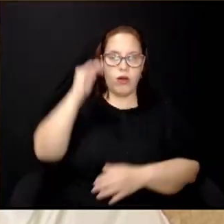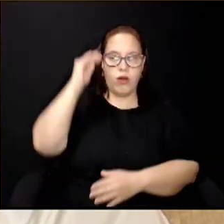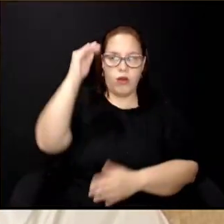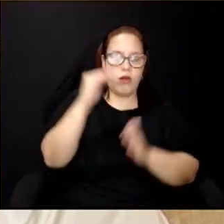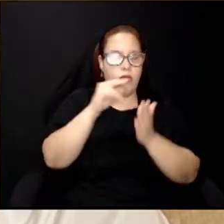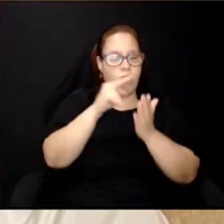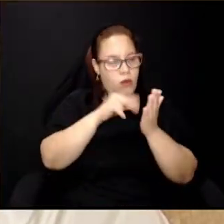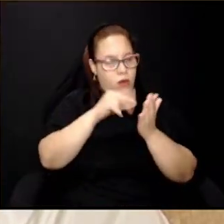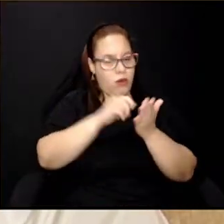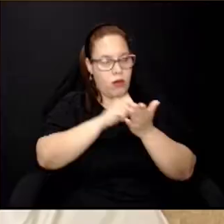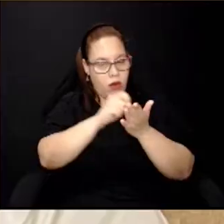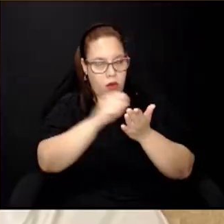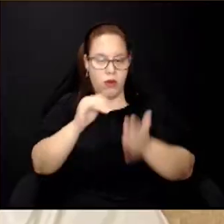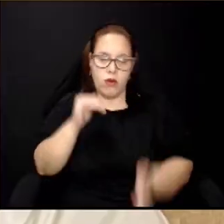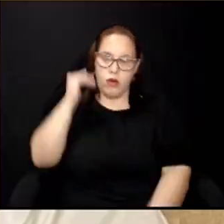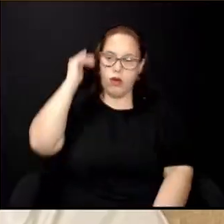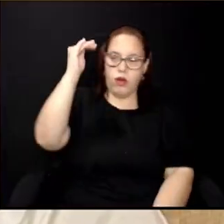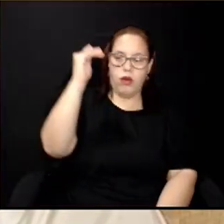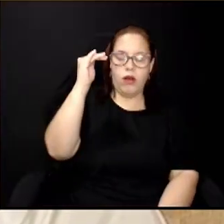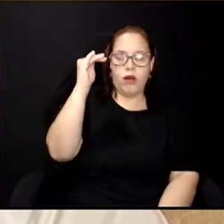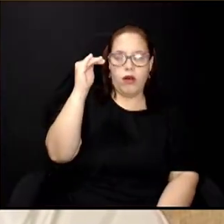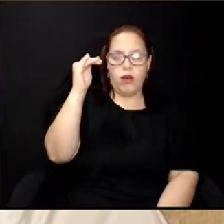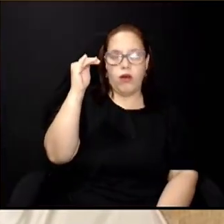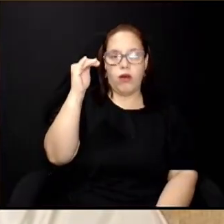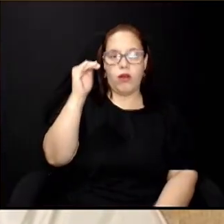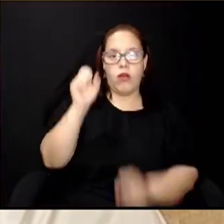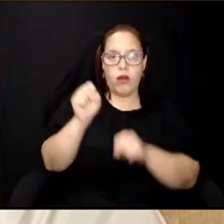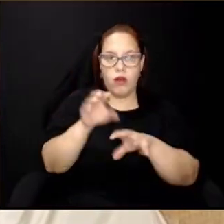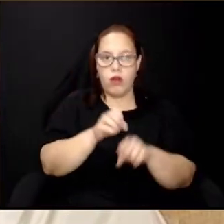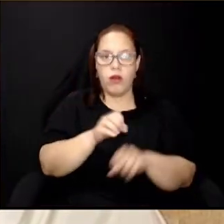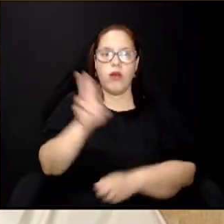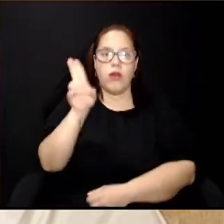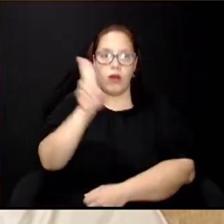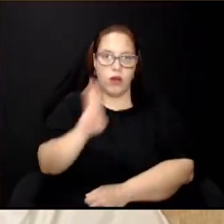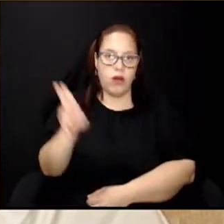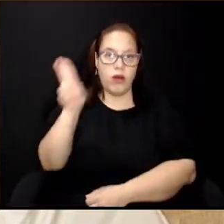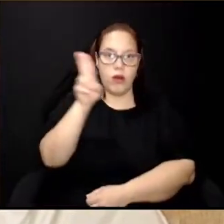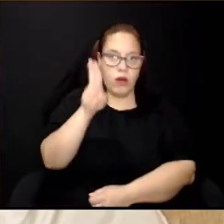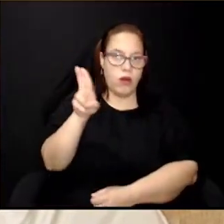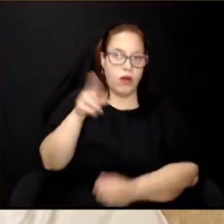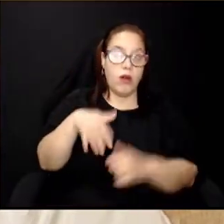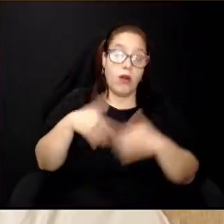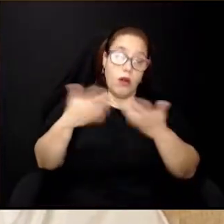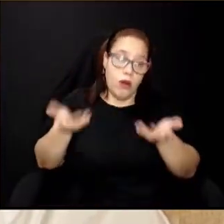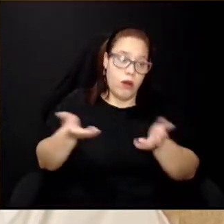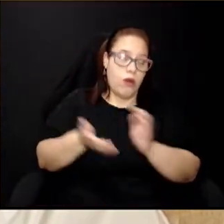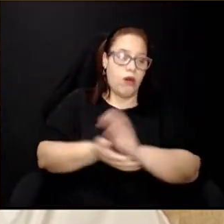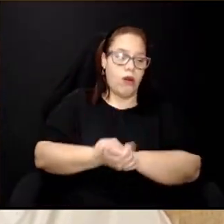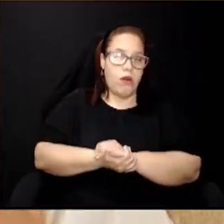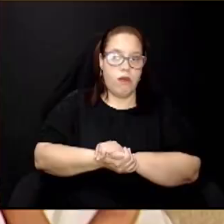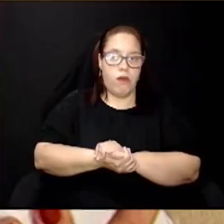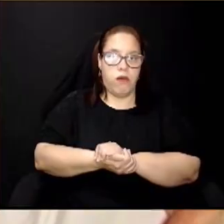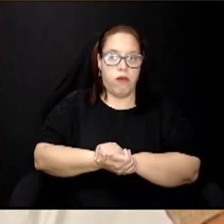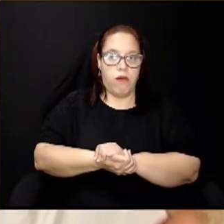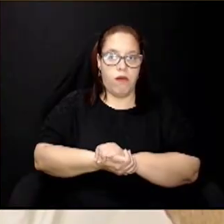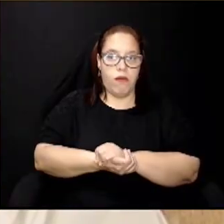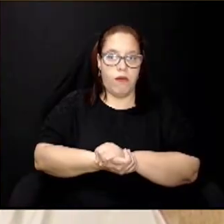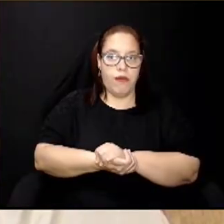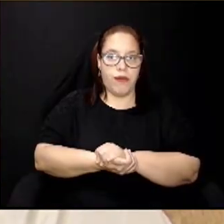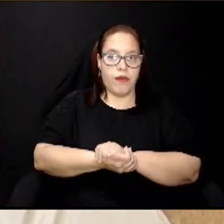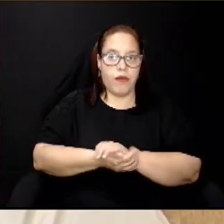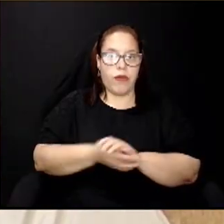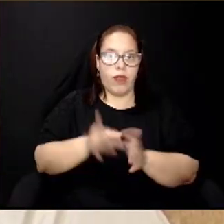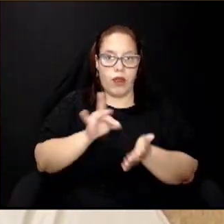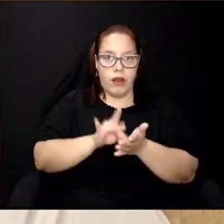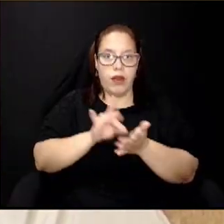trabalhei com aulas na universidade, enfim. Então, foi realmente a